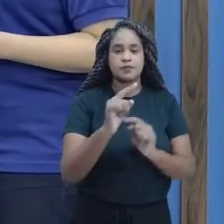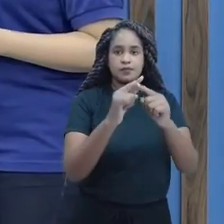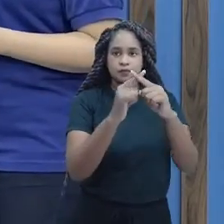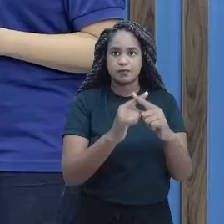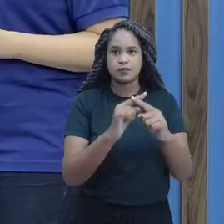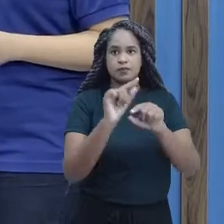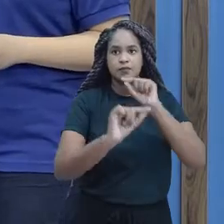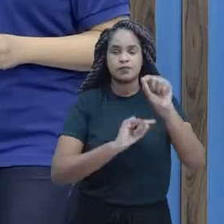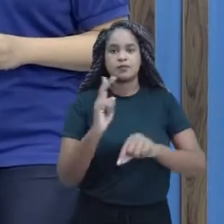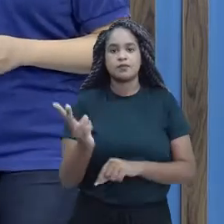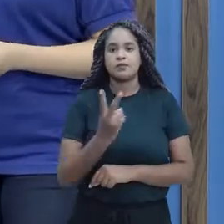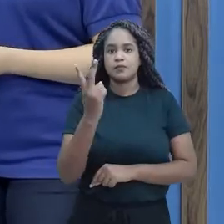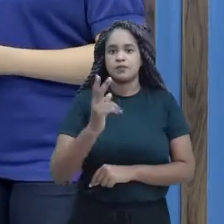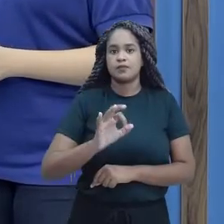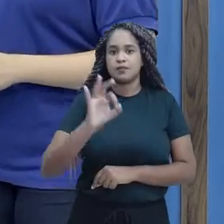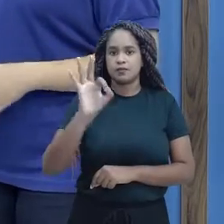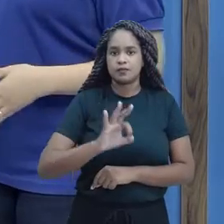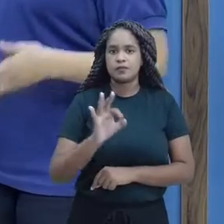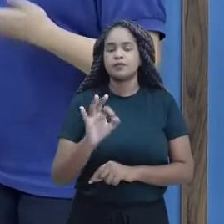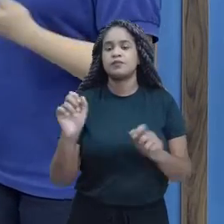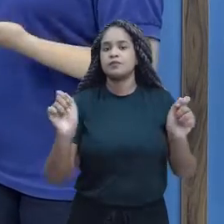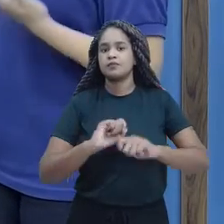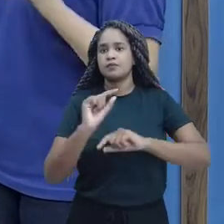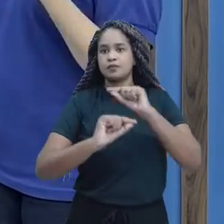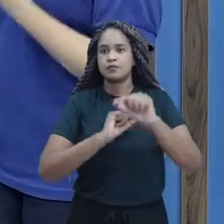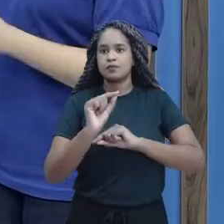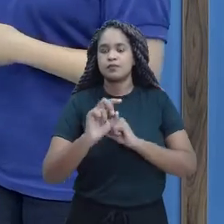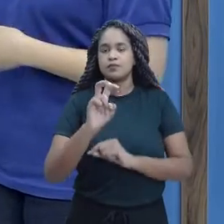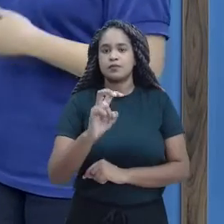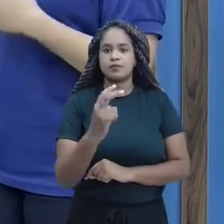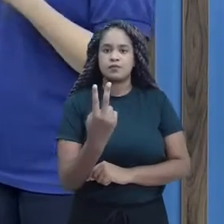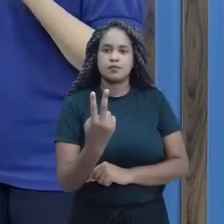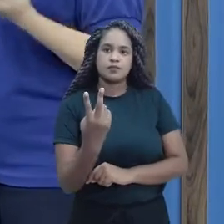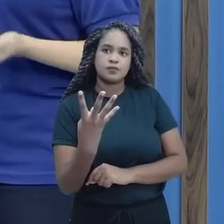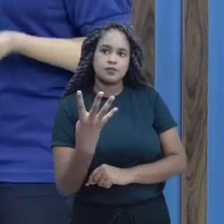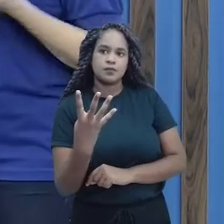valor percentual aí, e a gente vai ter R$